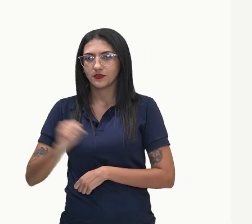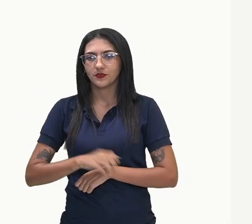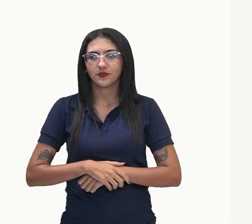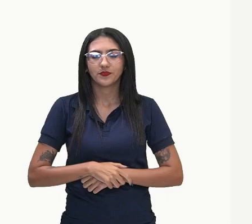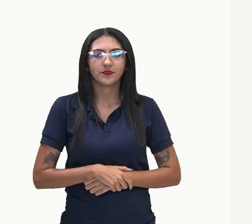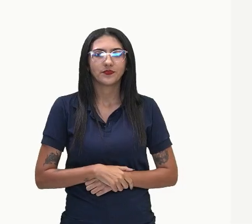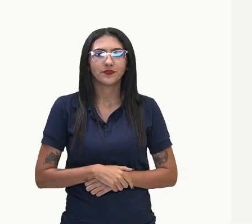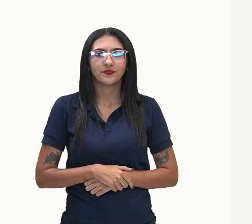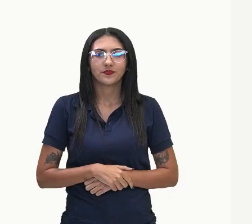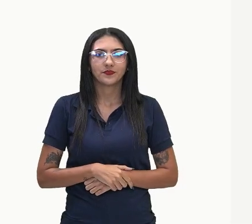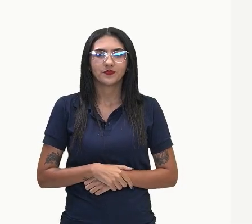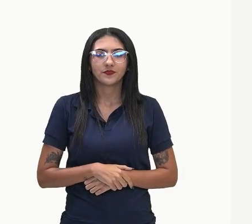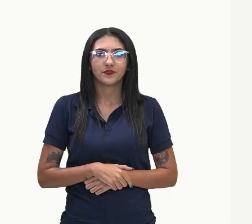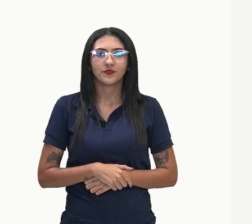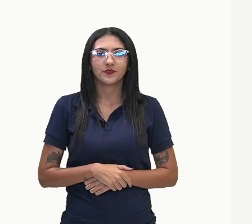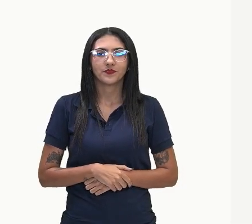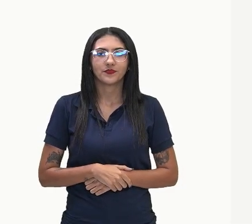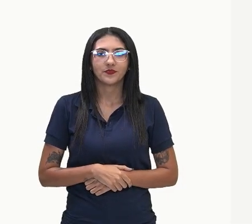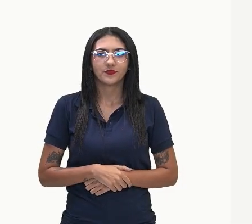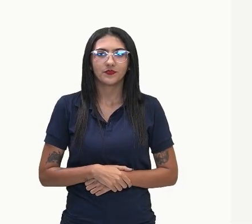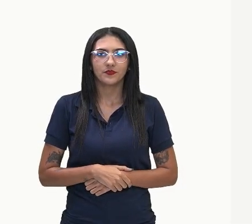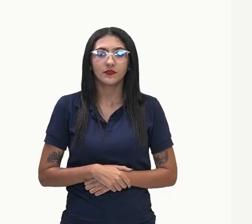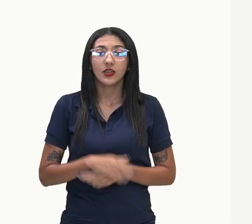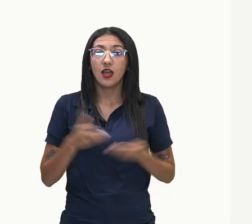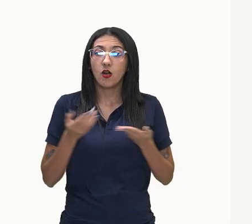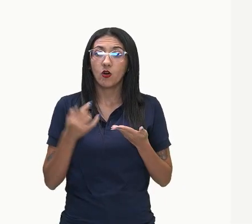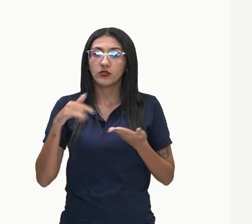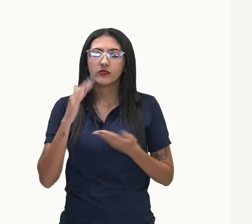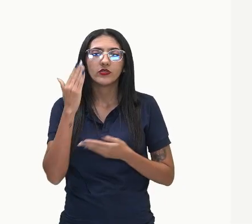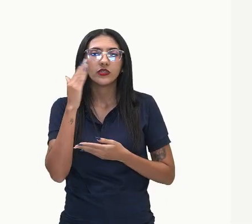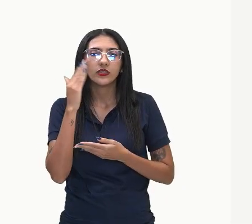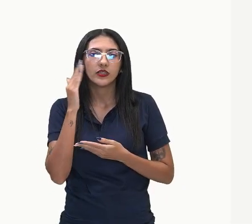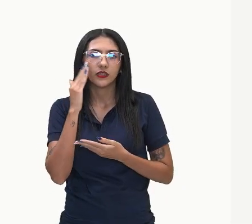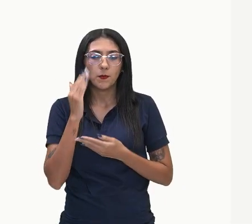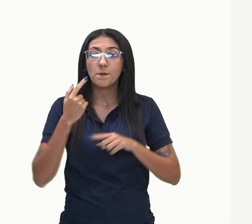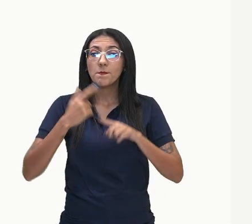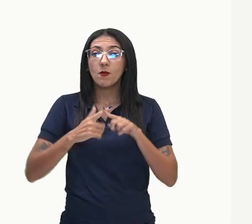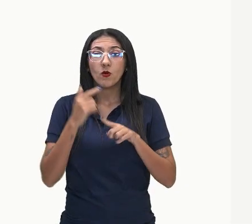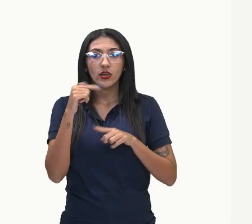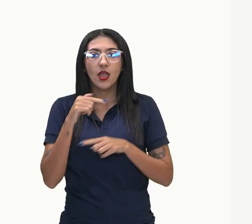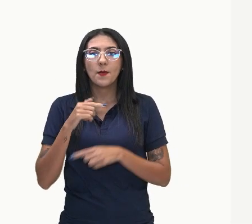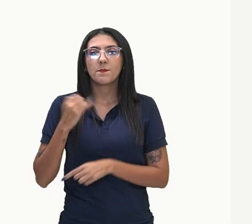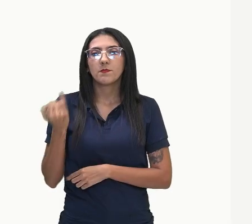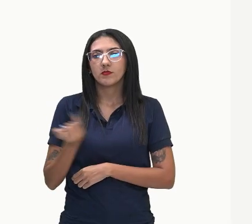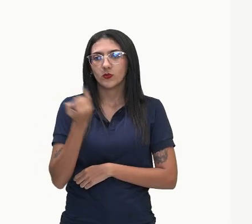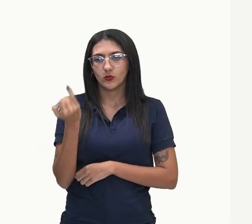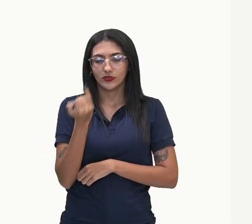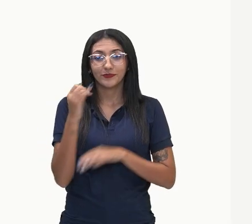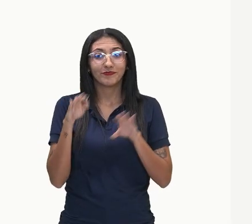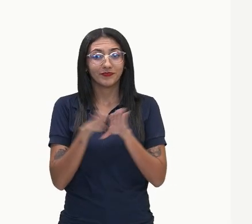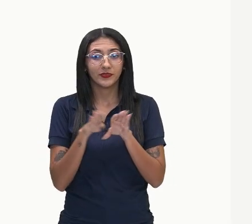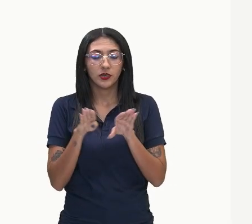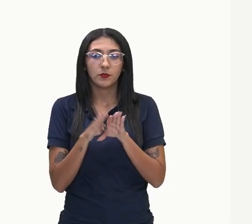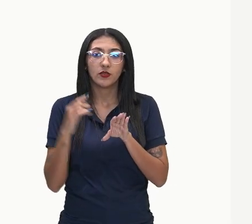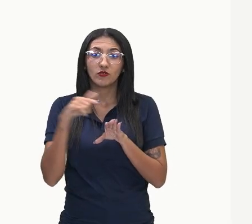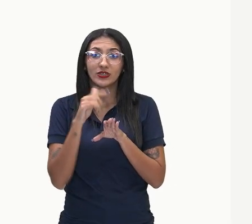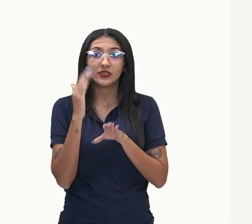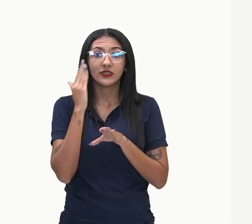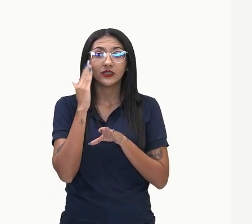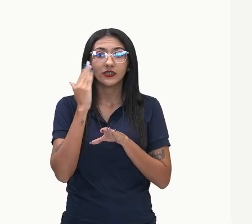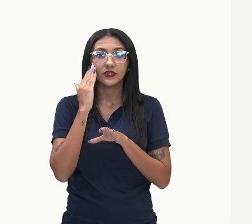imateriais. Olha só, entenda o quão é importante você também estar conectado com o componente de